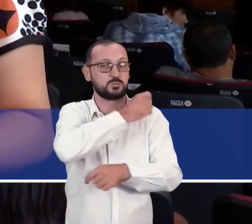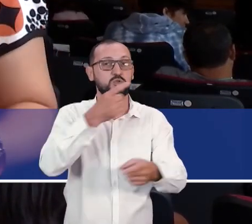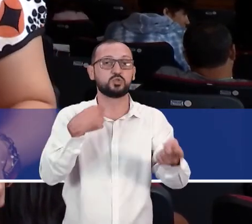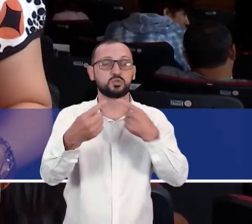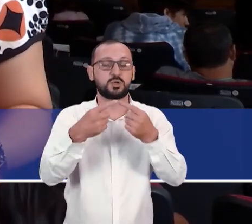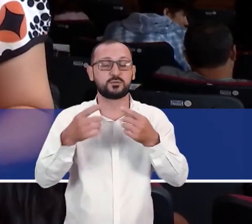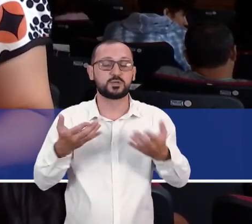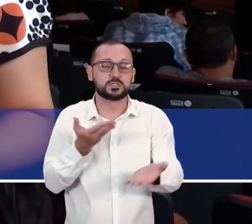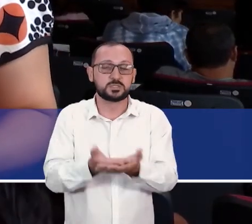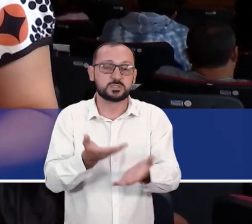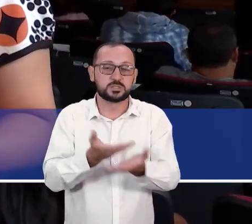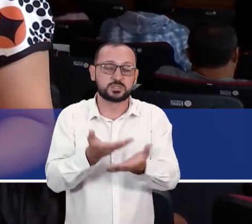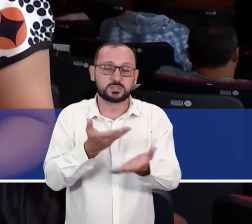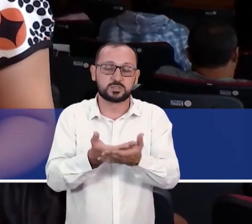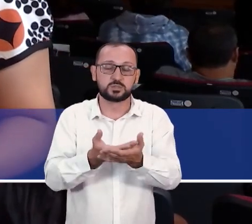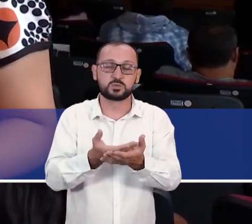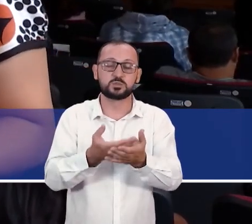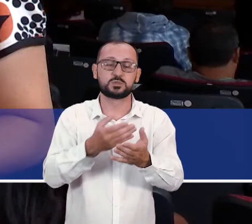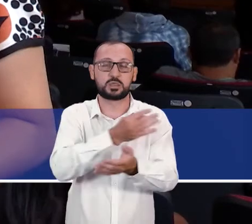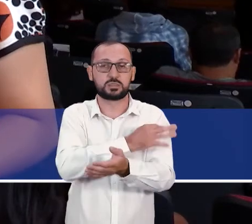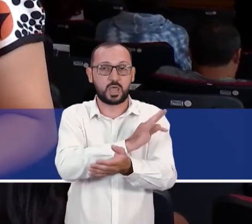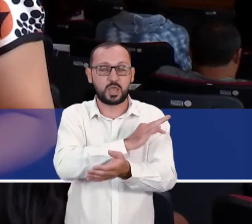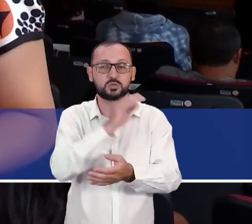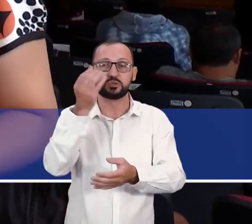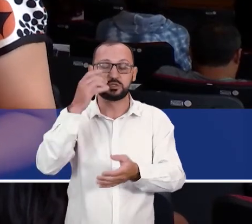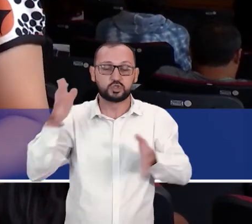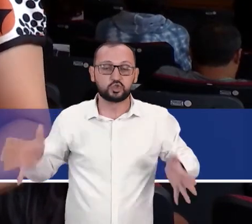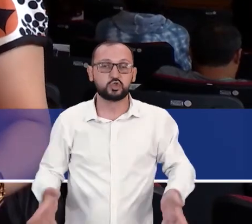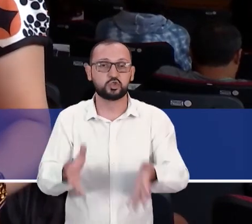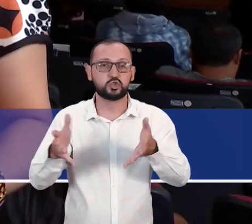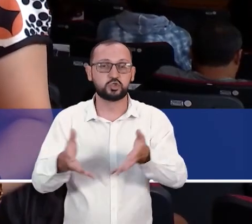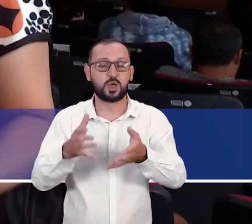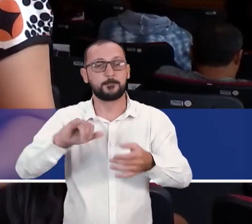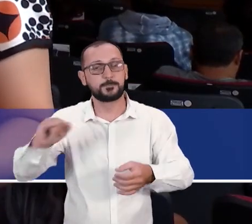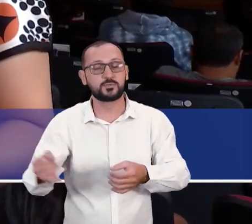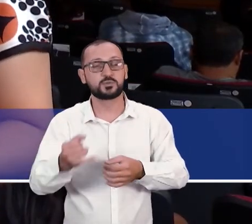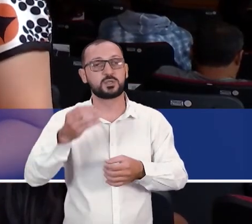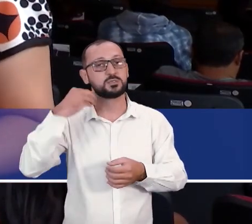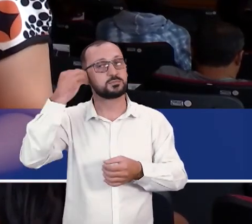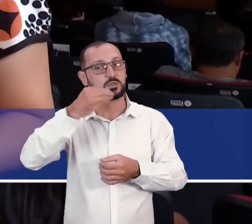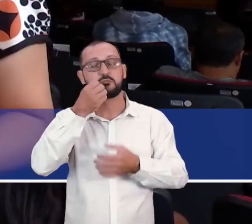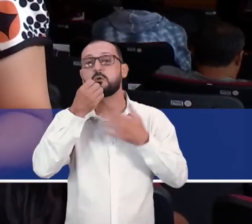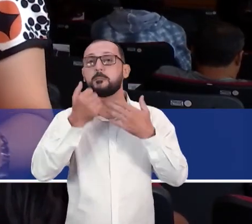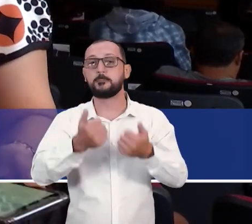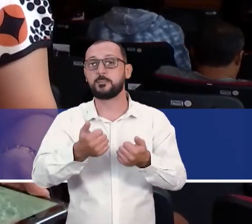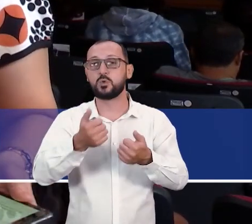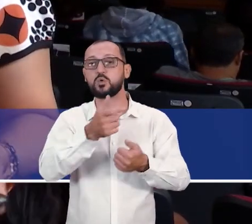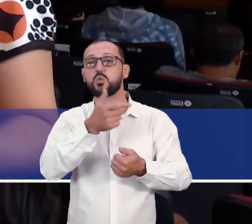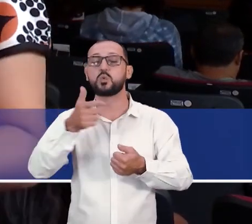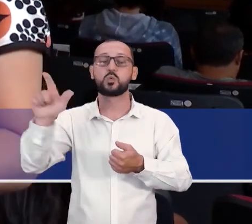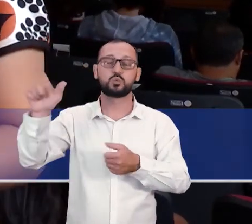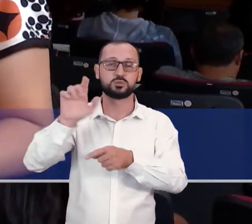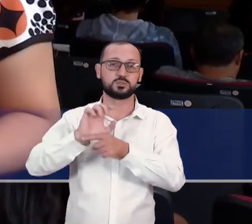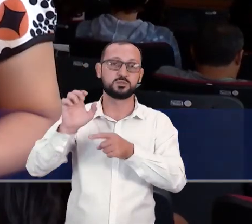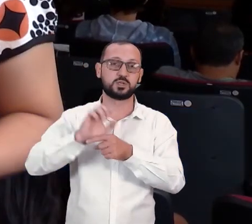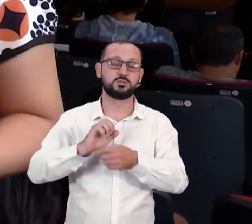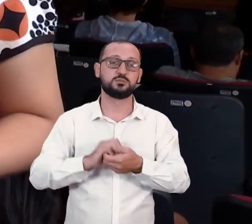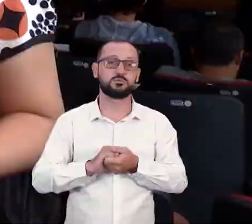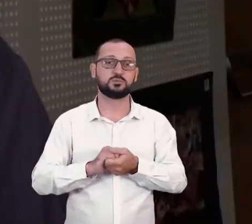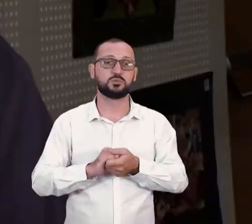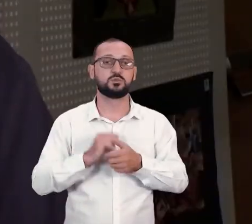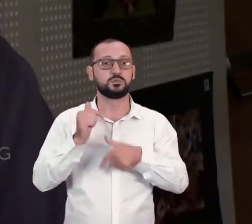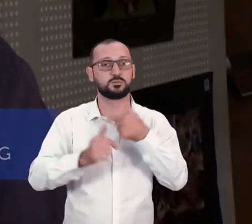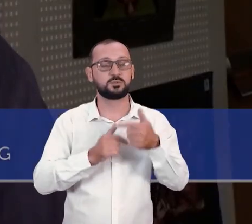é estimular estudos técnicos científicos, aproveitando experiências que deram certo em outros